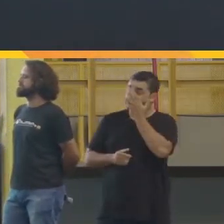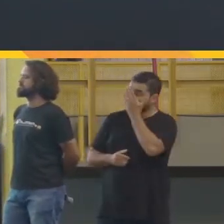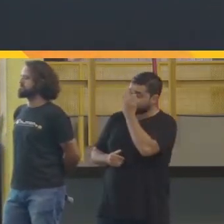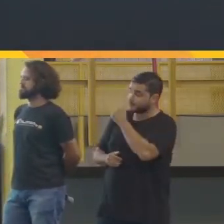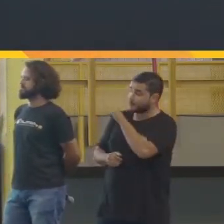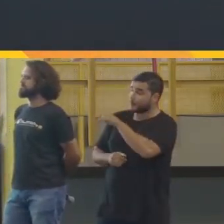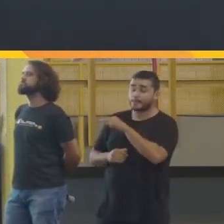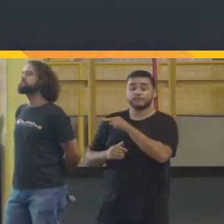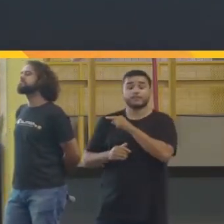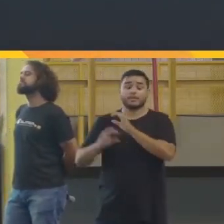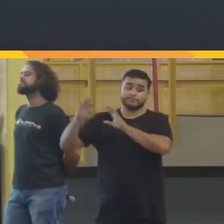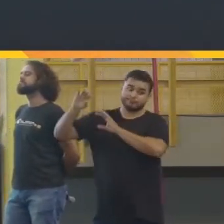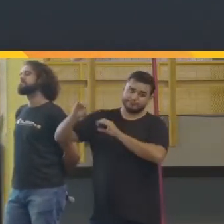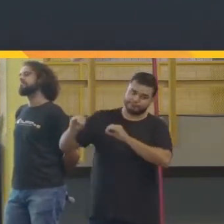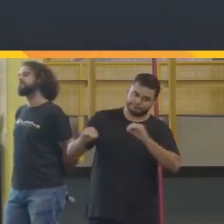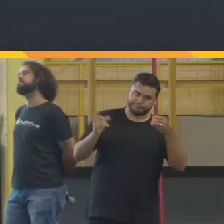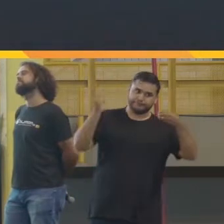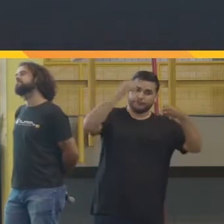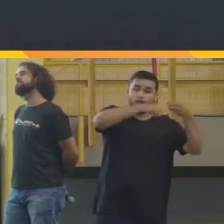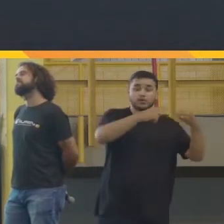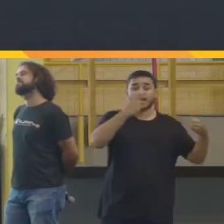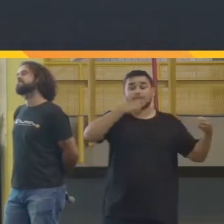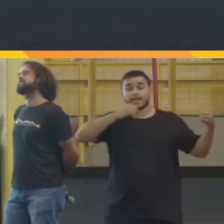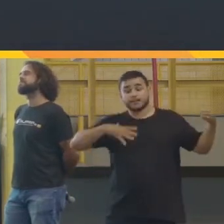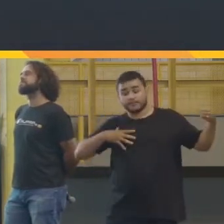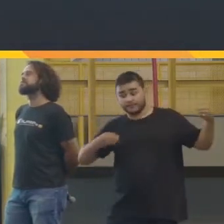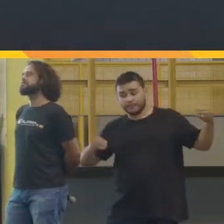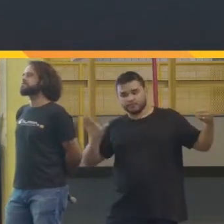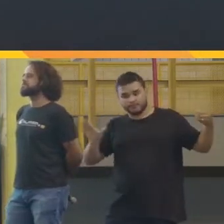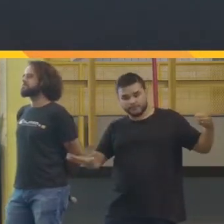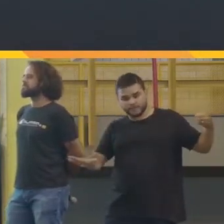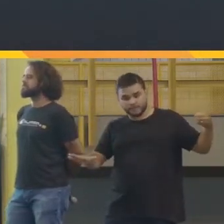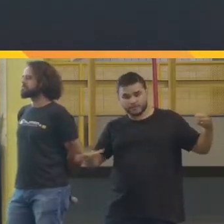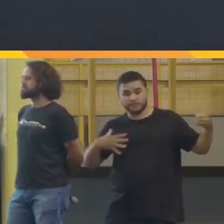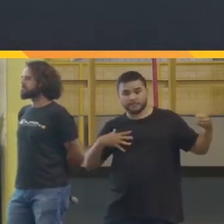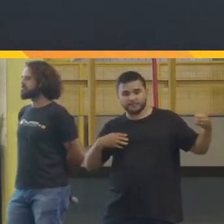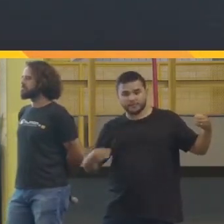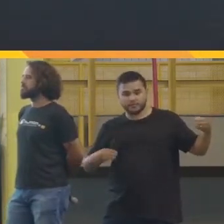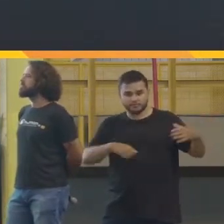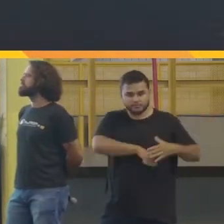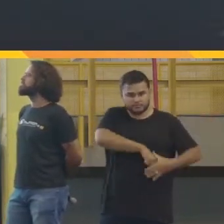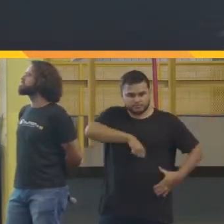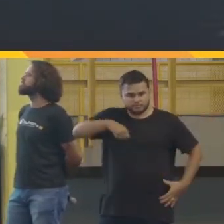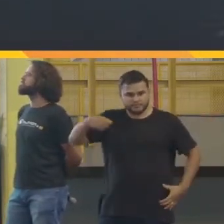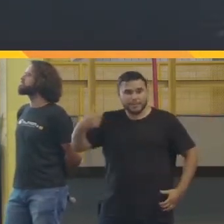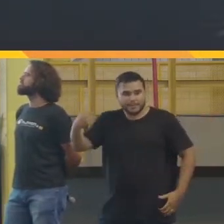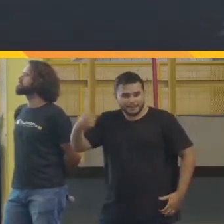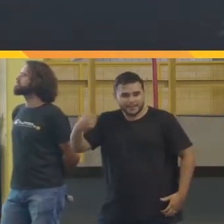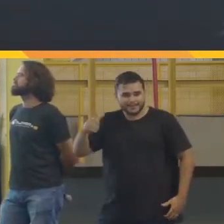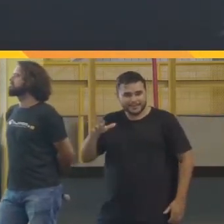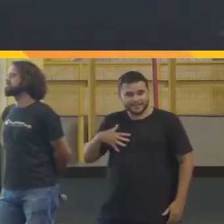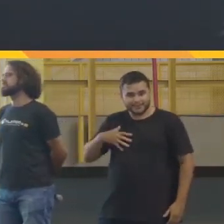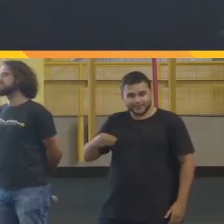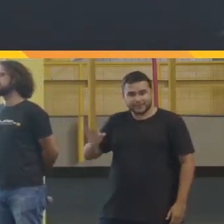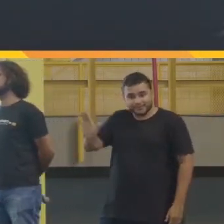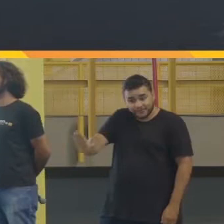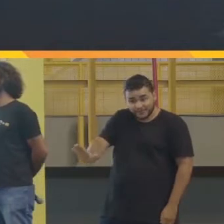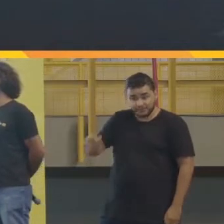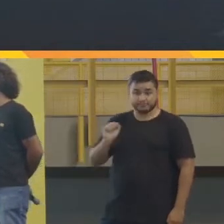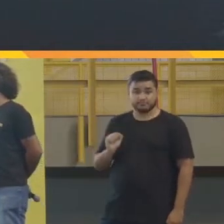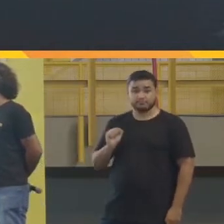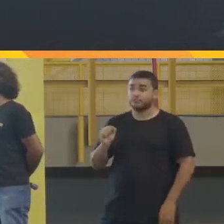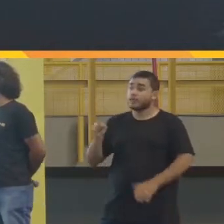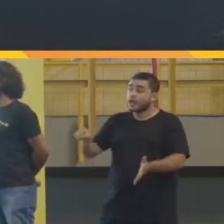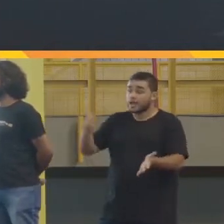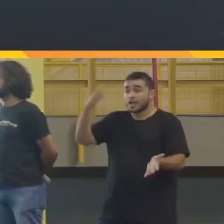Pedro. Dom Pedro fica. Dizem que Dom João, já prevendo